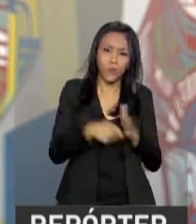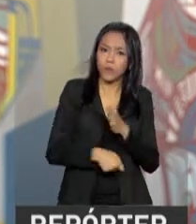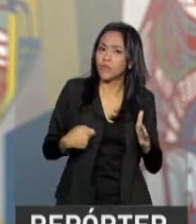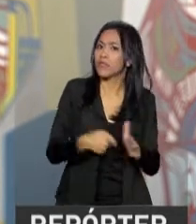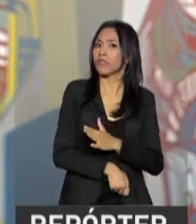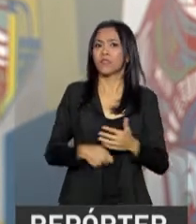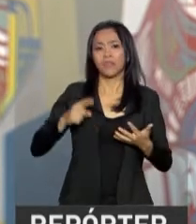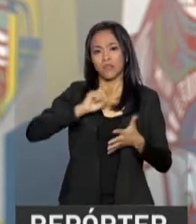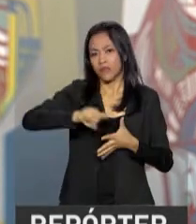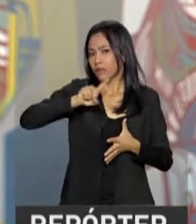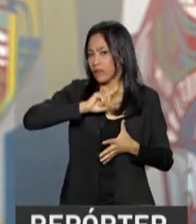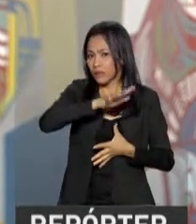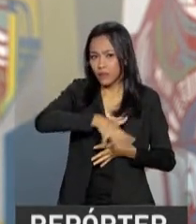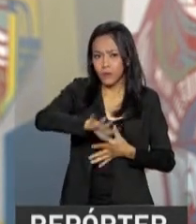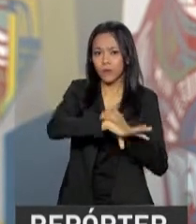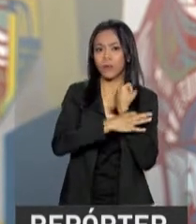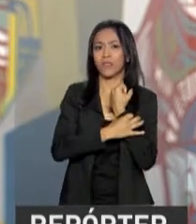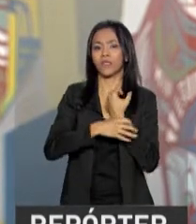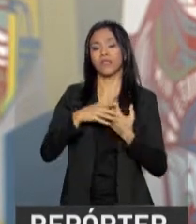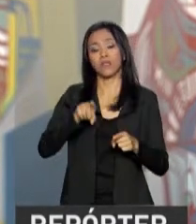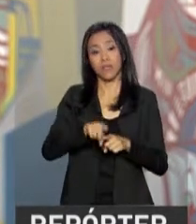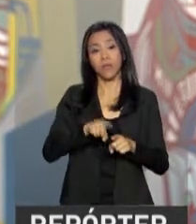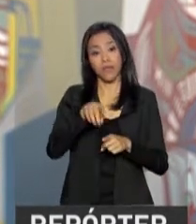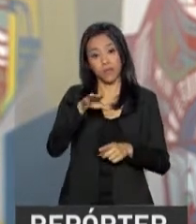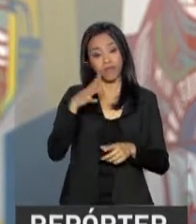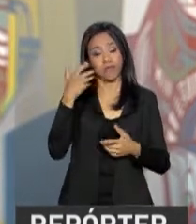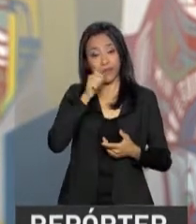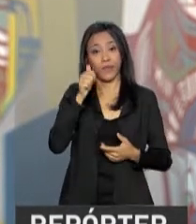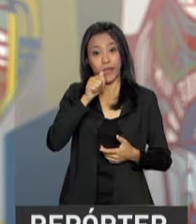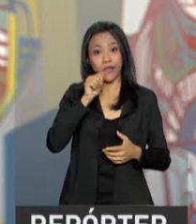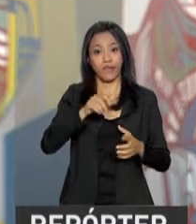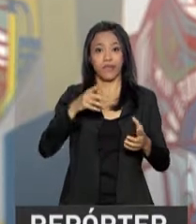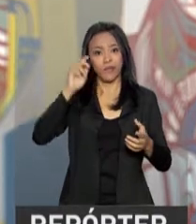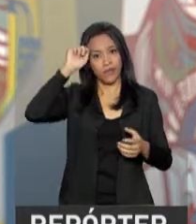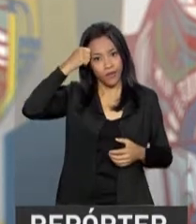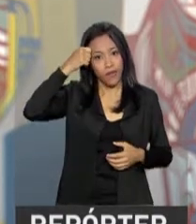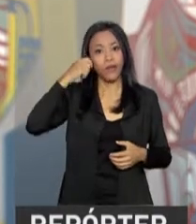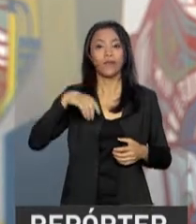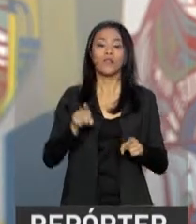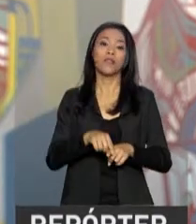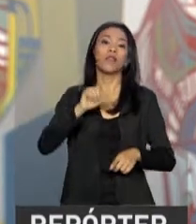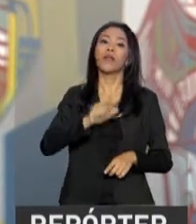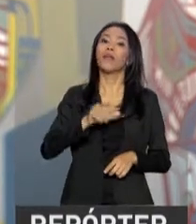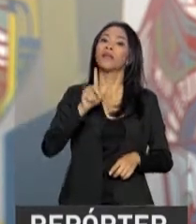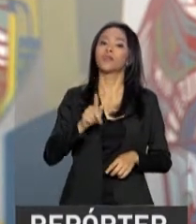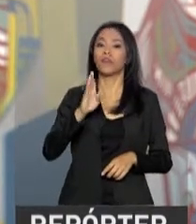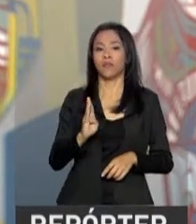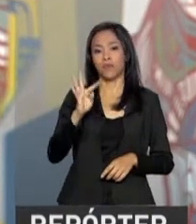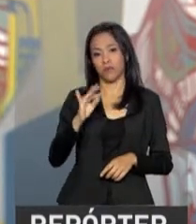expressivas nas áreas de segurança pública e nas causas das mulheres negros e lgbt o